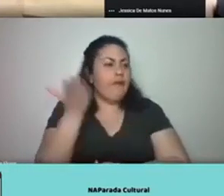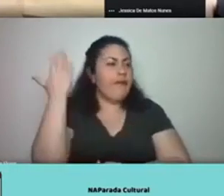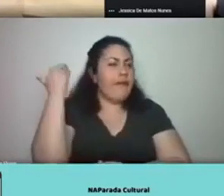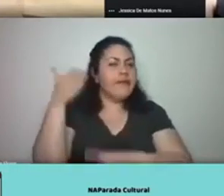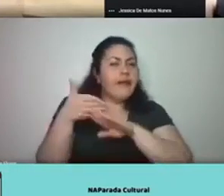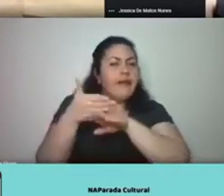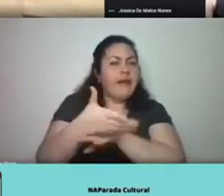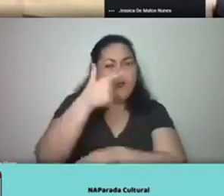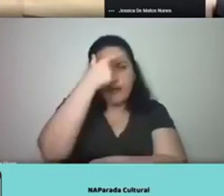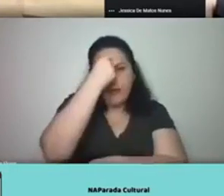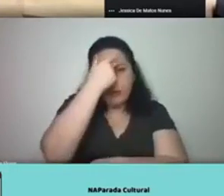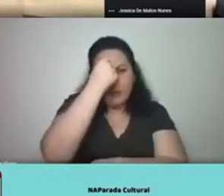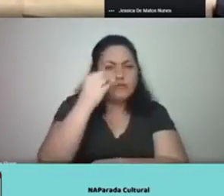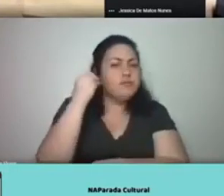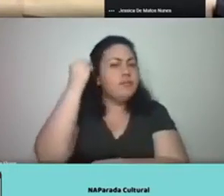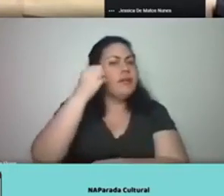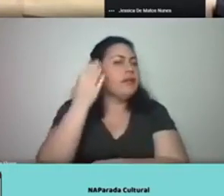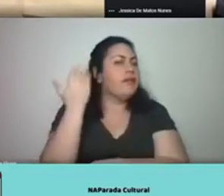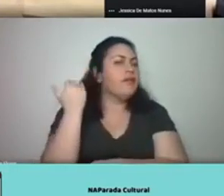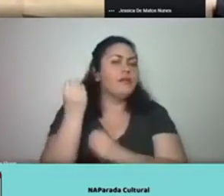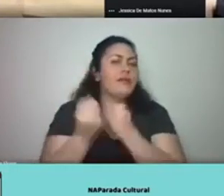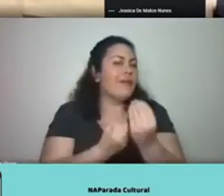faculdade, né,